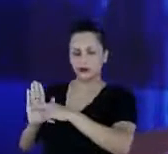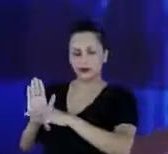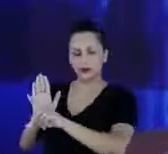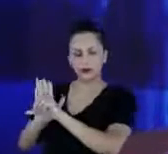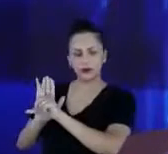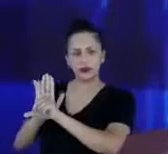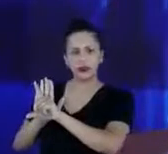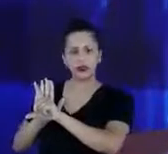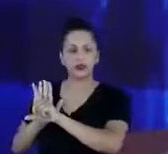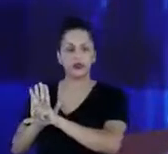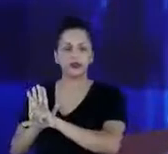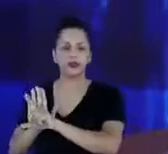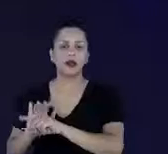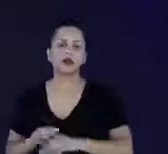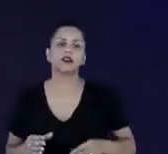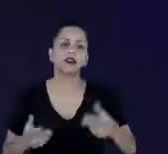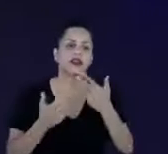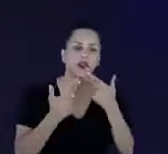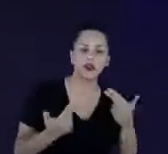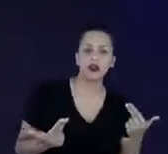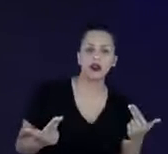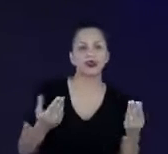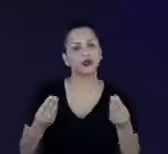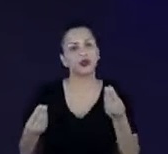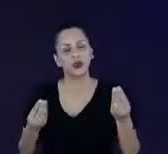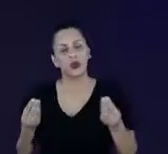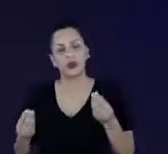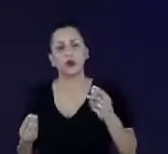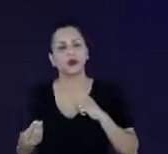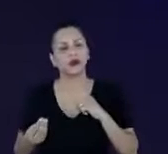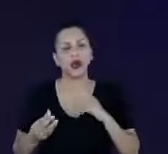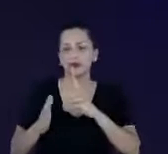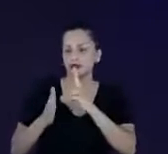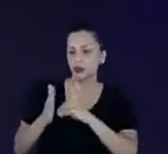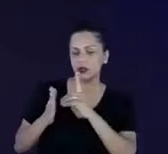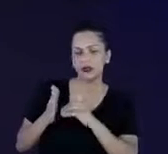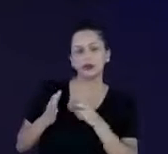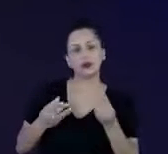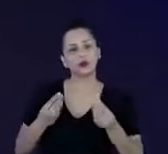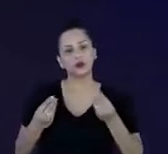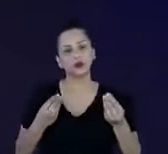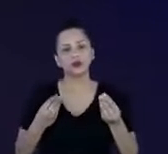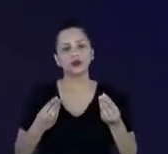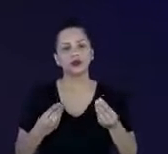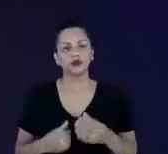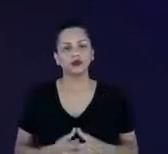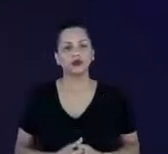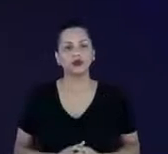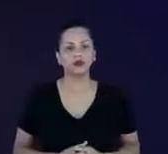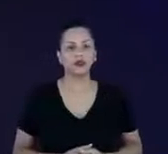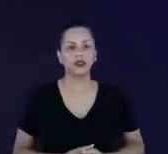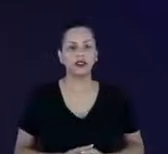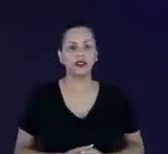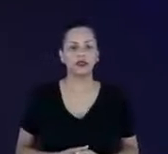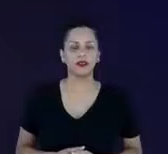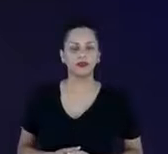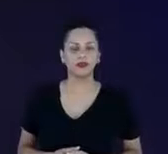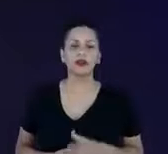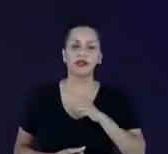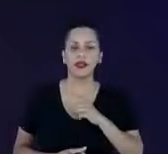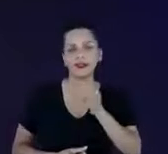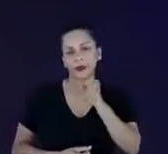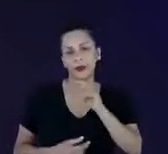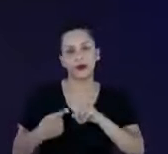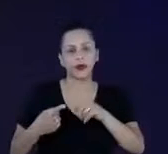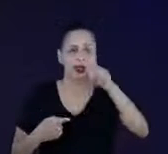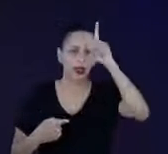falar de inovação de novidade de digitalização por exemplo a gente ouvir um exemplo da Alemanha o exemplo da Inglaterra